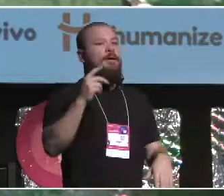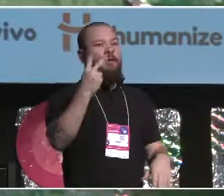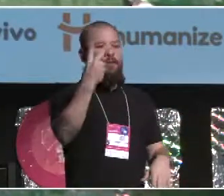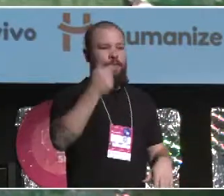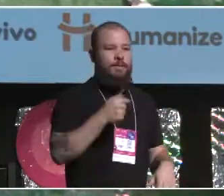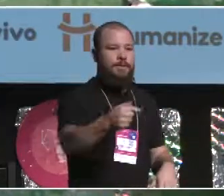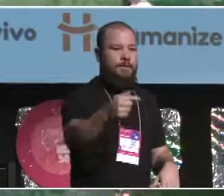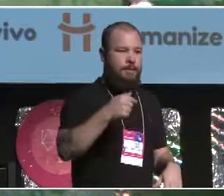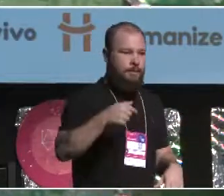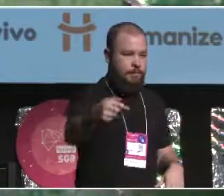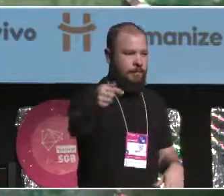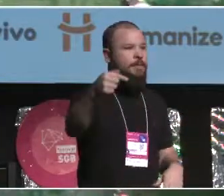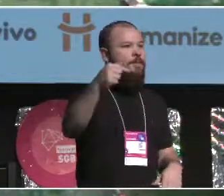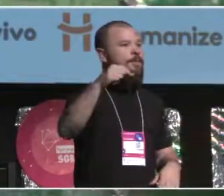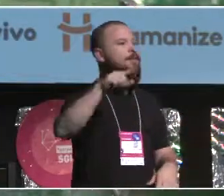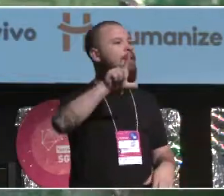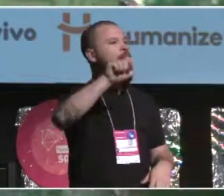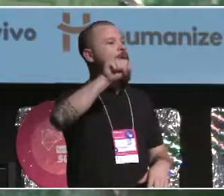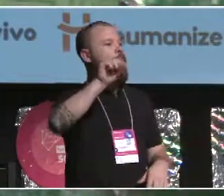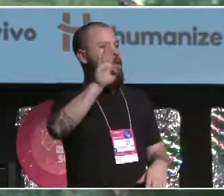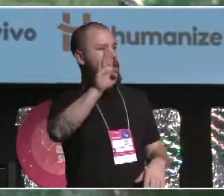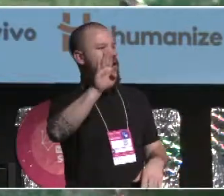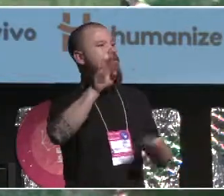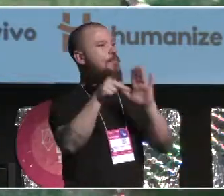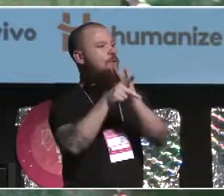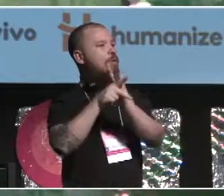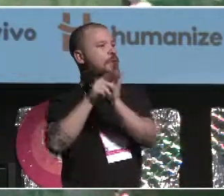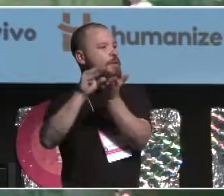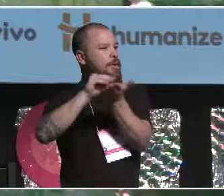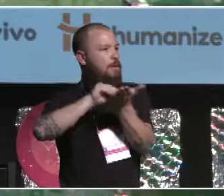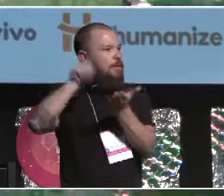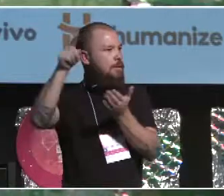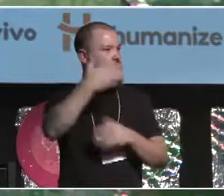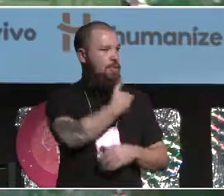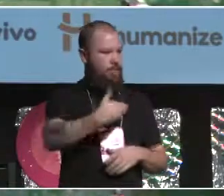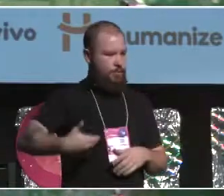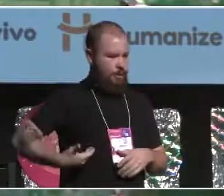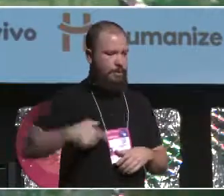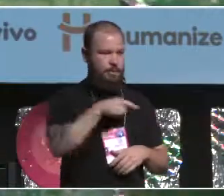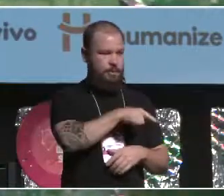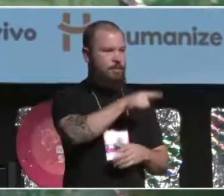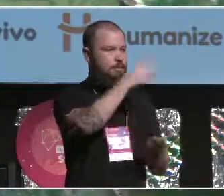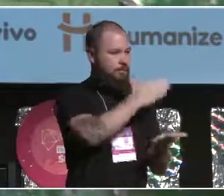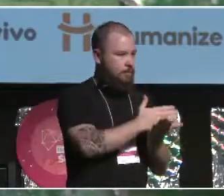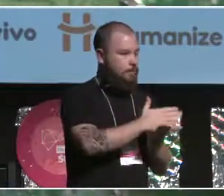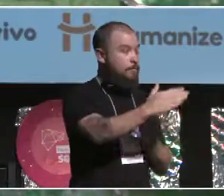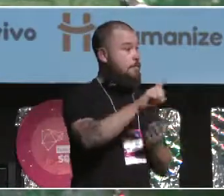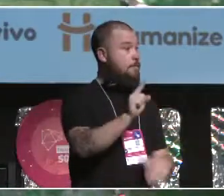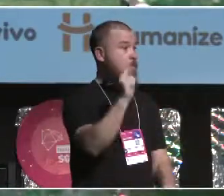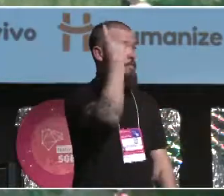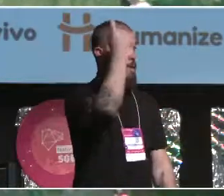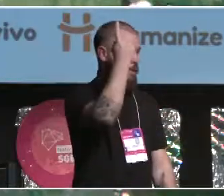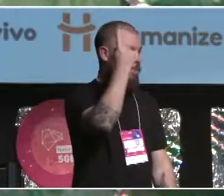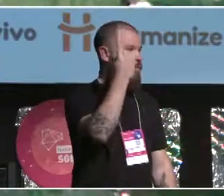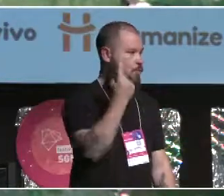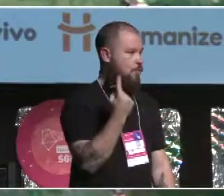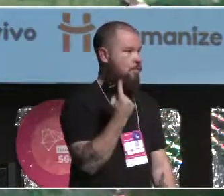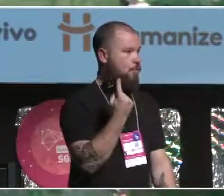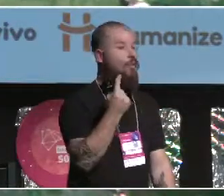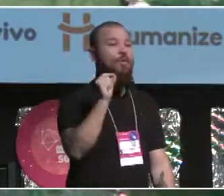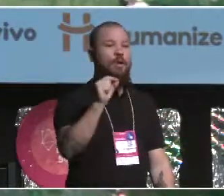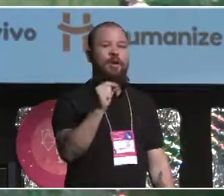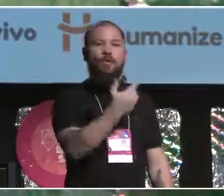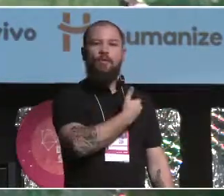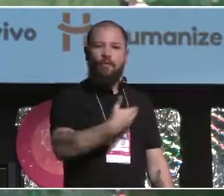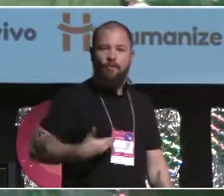vai estar acontecendo o nosso laboratório de dados para governo, que é uma iniciativa super pioneira para que